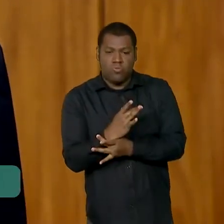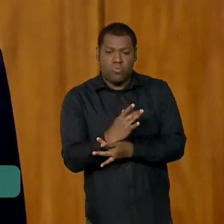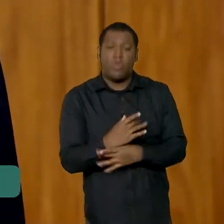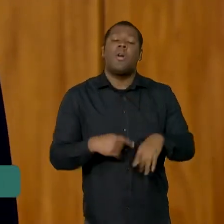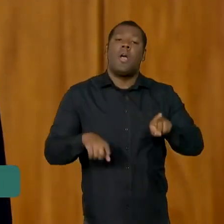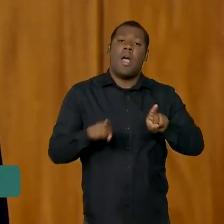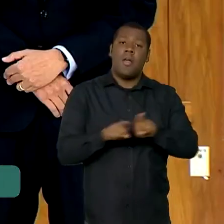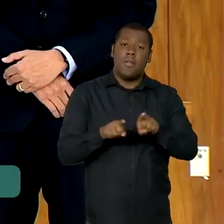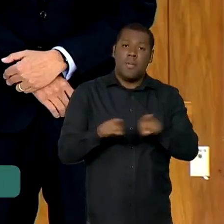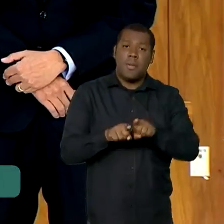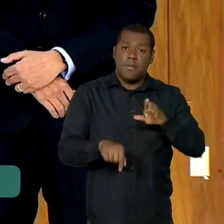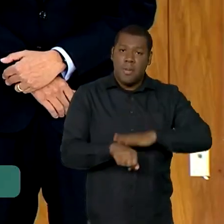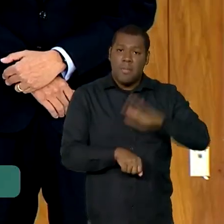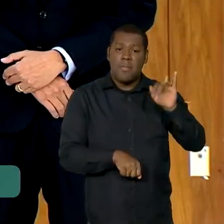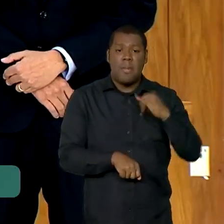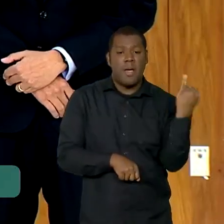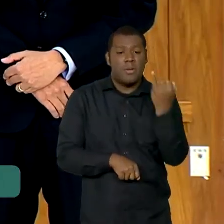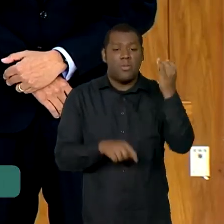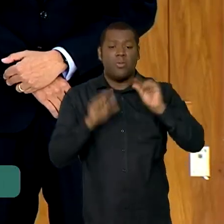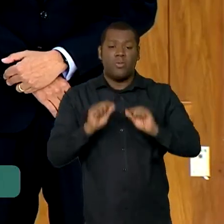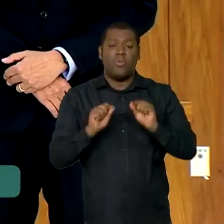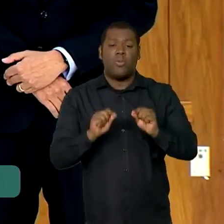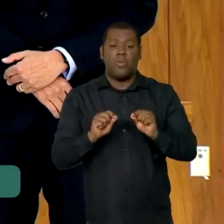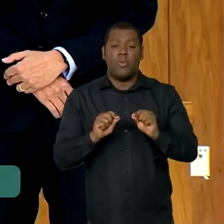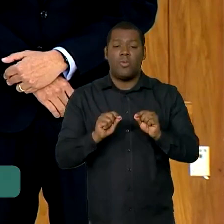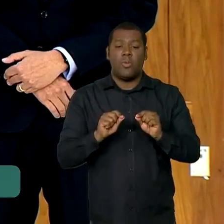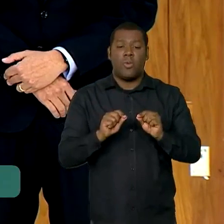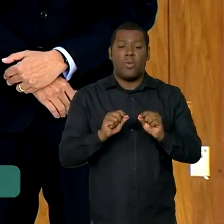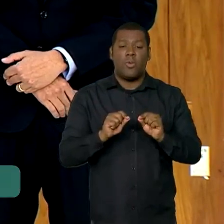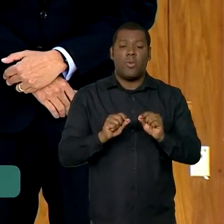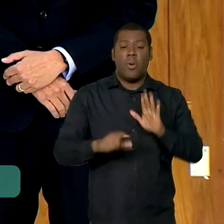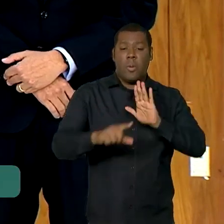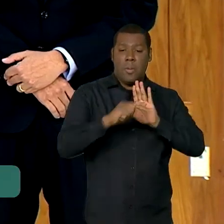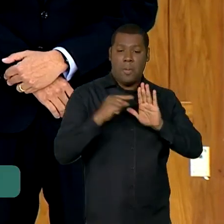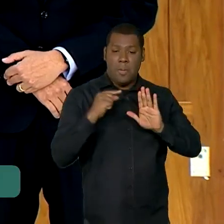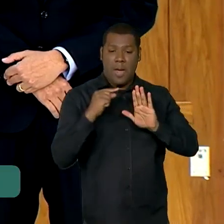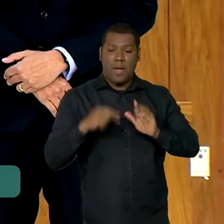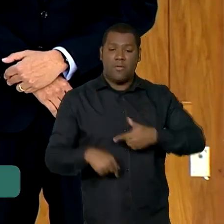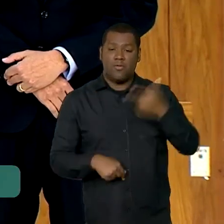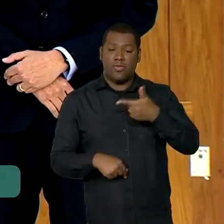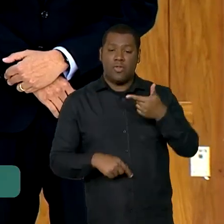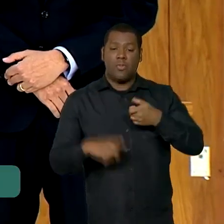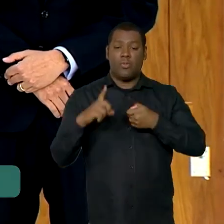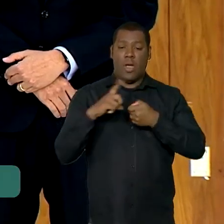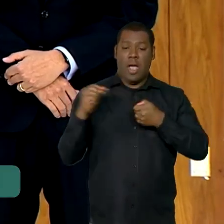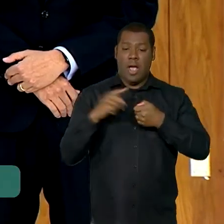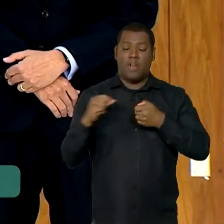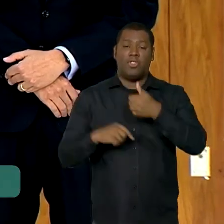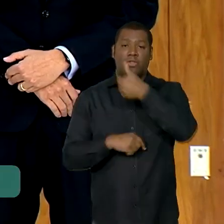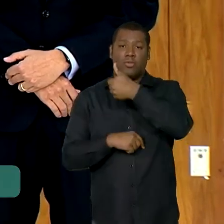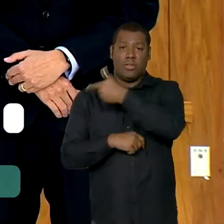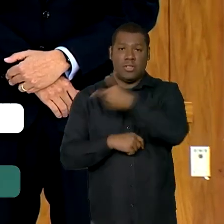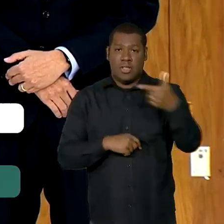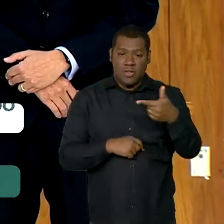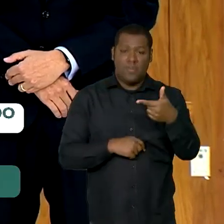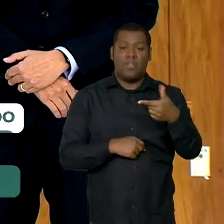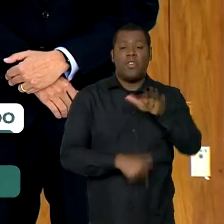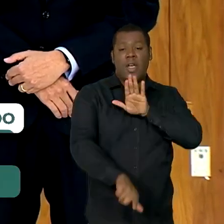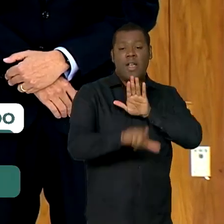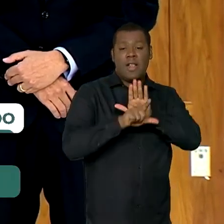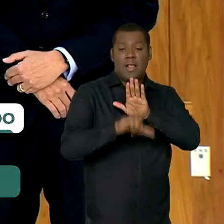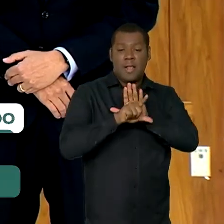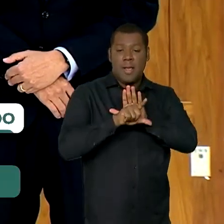mais importante, nós preservamos o parágrafo 2º do artigo 122 da Lei